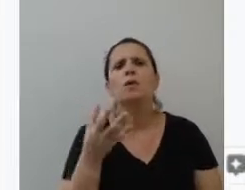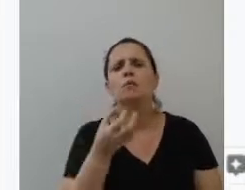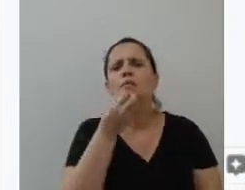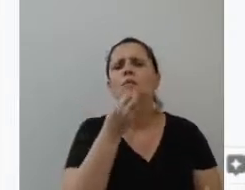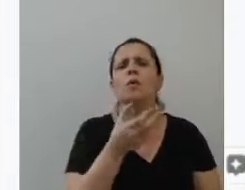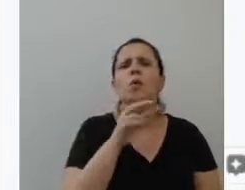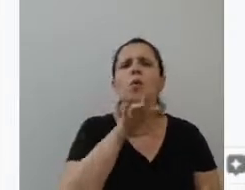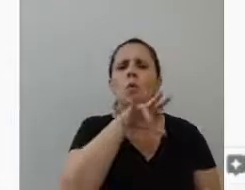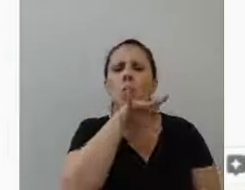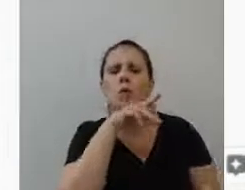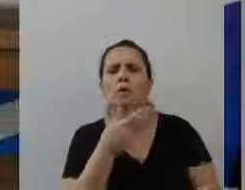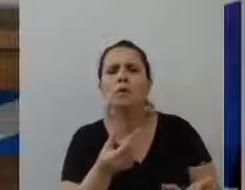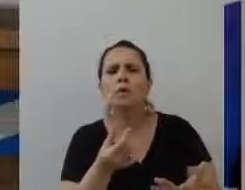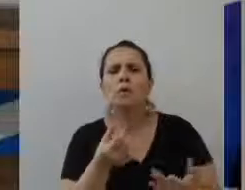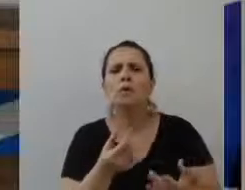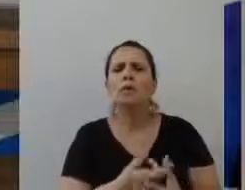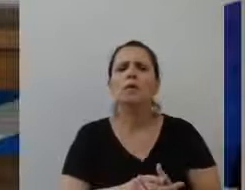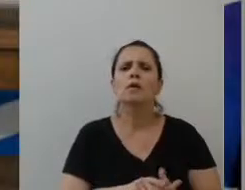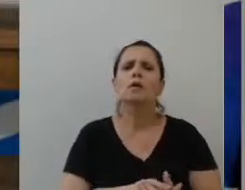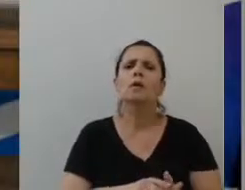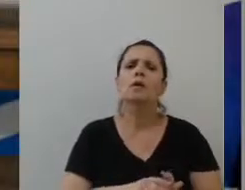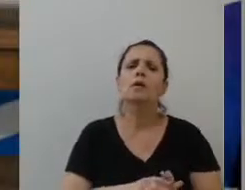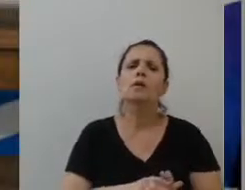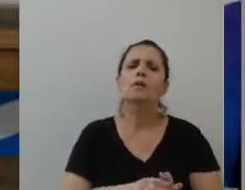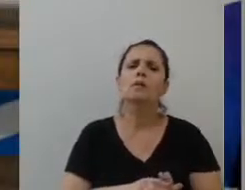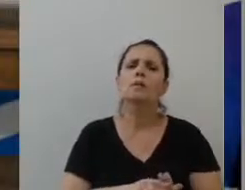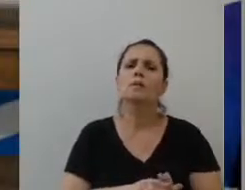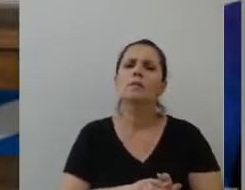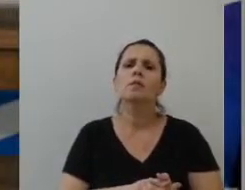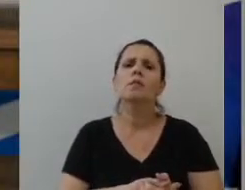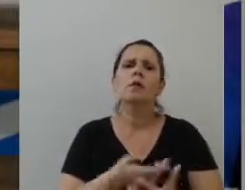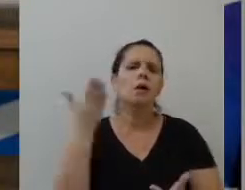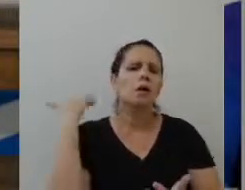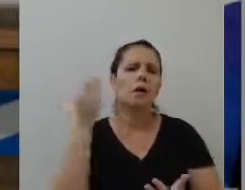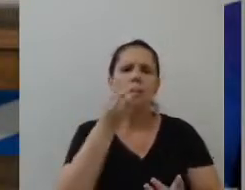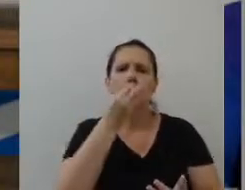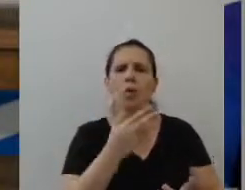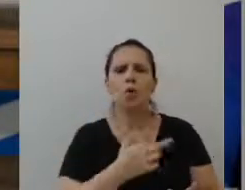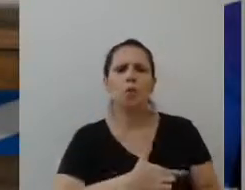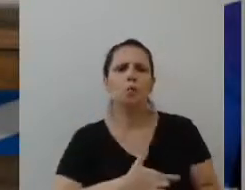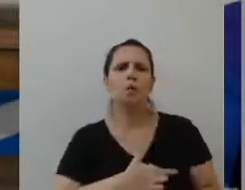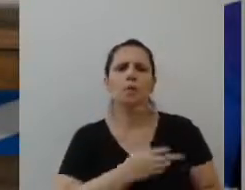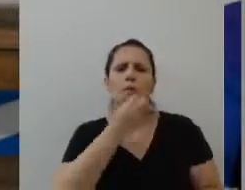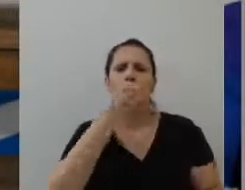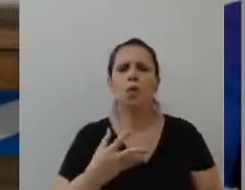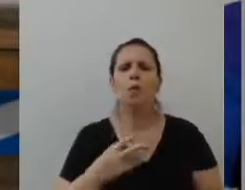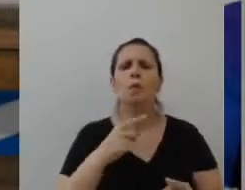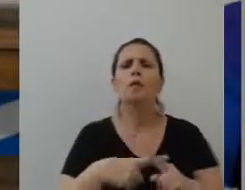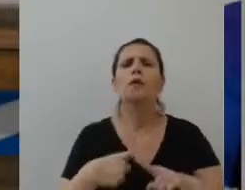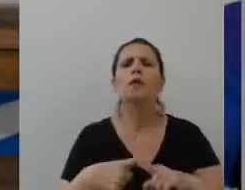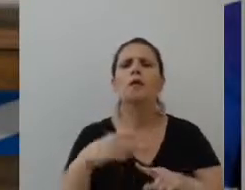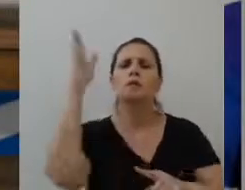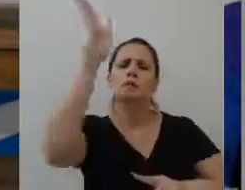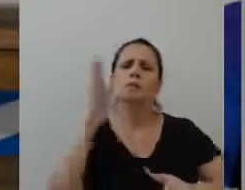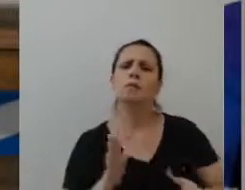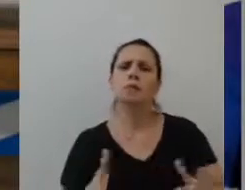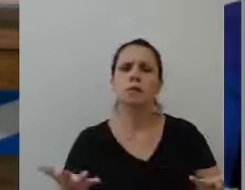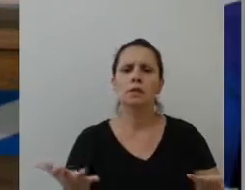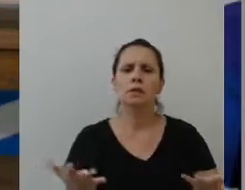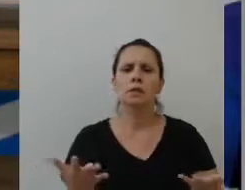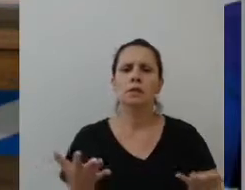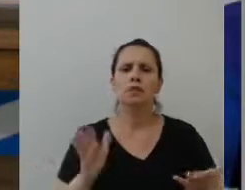bom. Hoje é uma outra discussão que não cabe, mas para a época é um aspecto bom, porque o Brasil tinha acabado de se